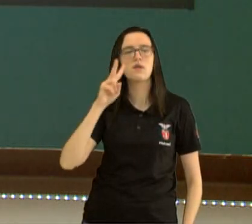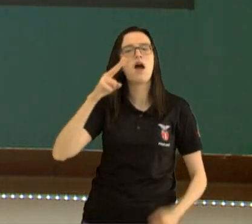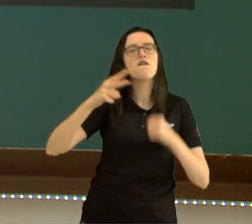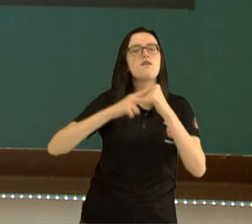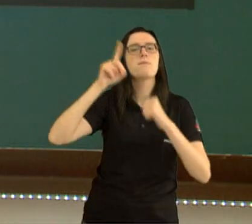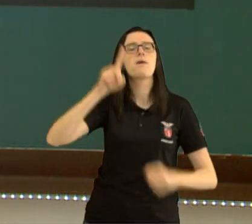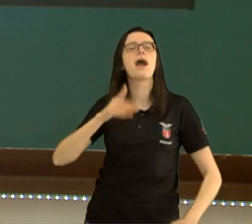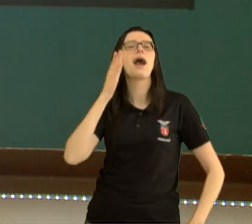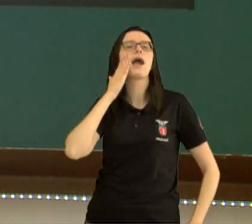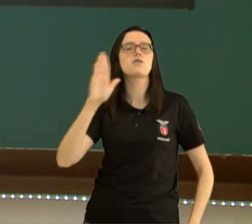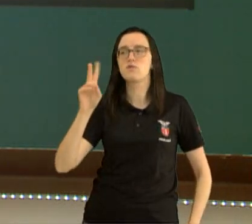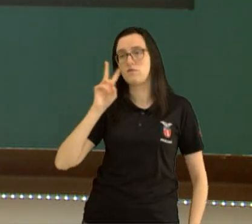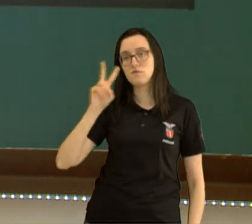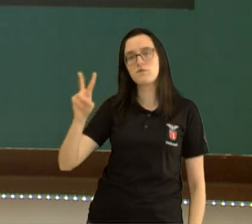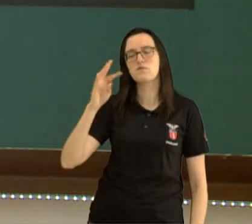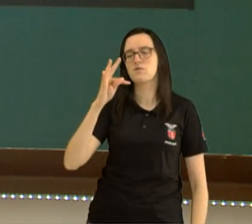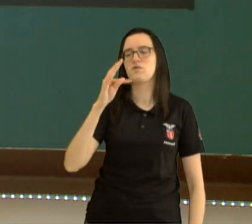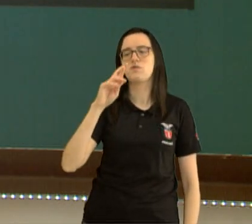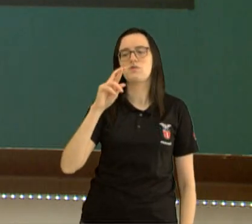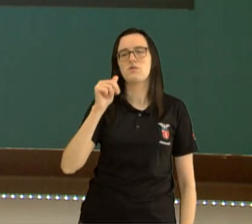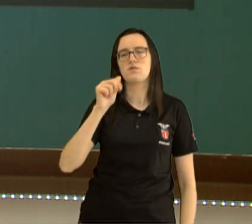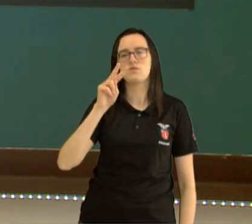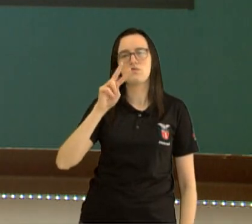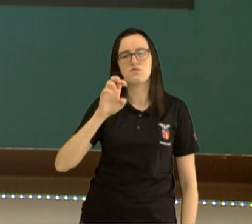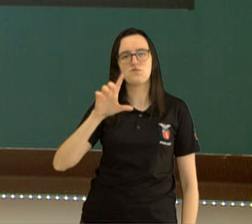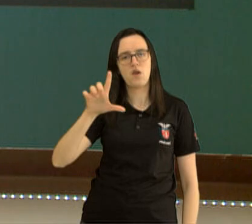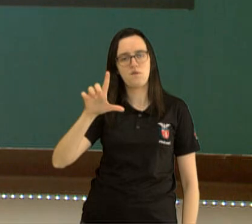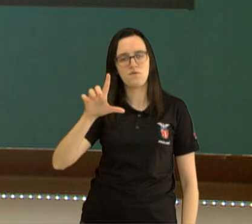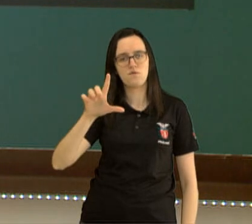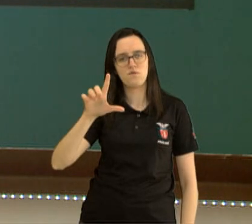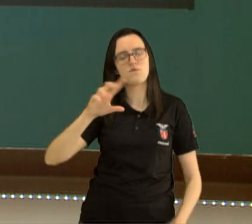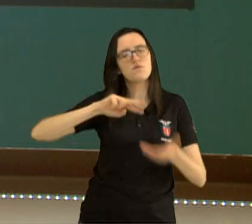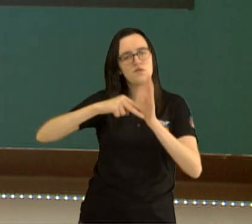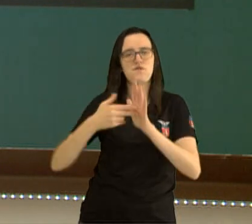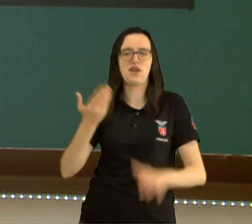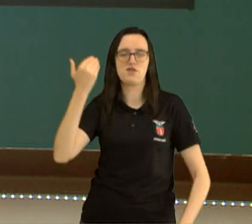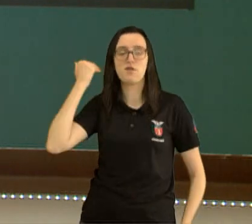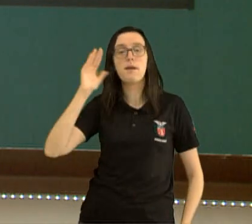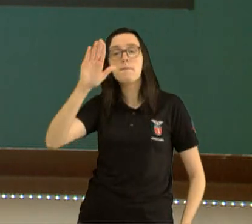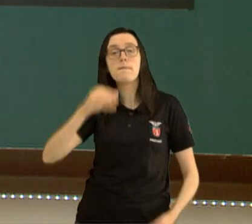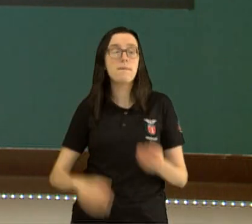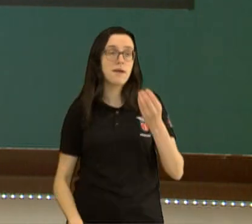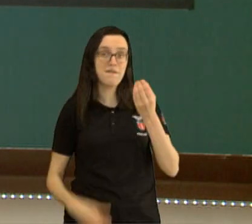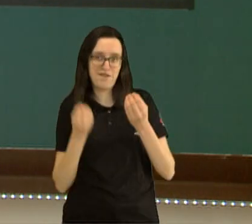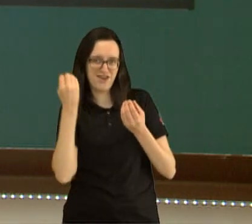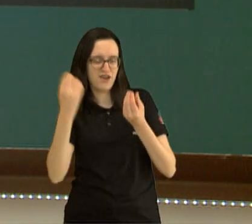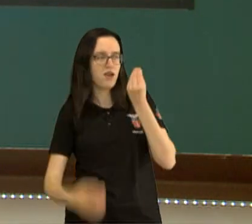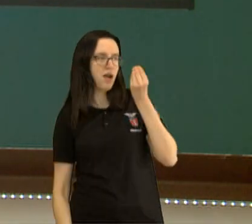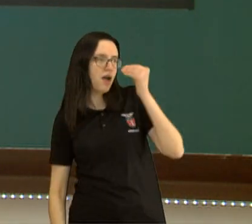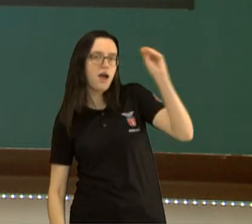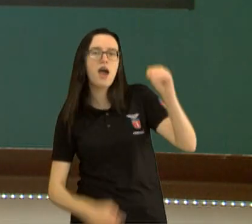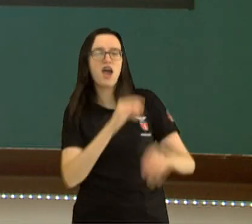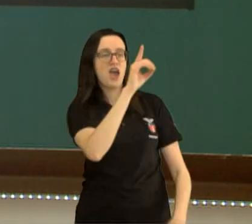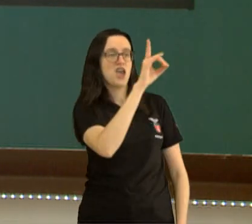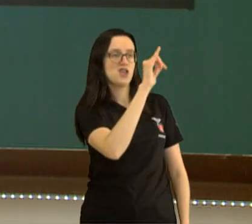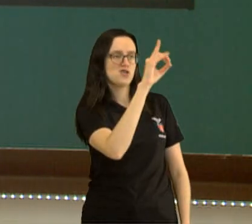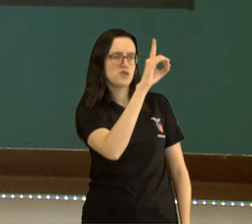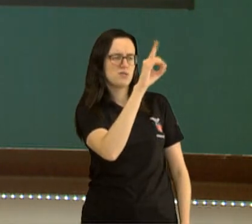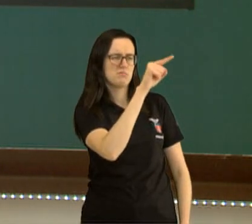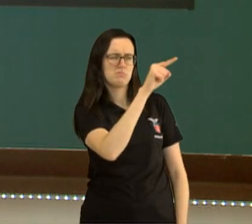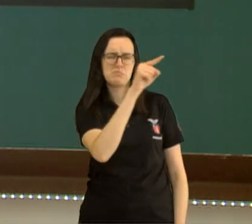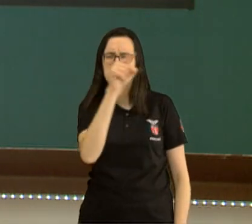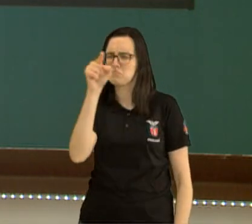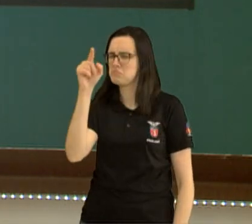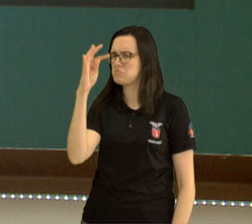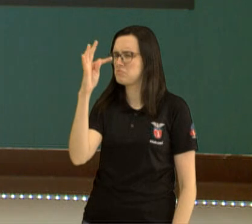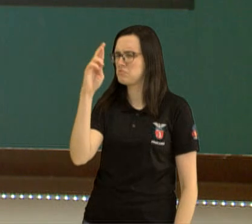aqui, ó, travel, que significa viajar. Por causa do did, você vai traduzir viajou, tá? E